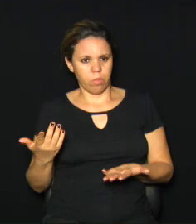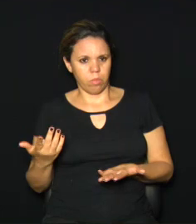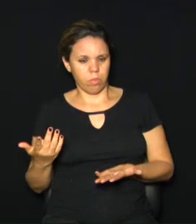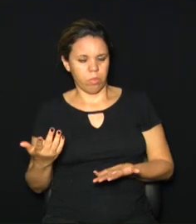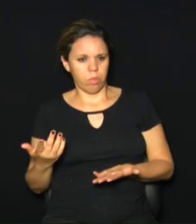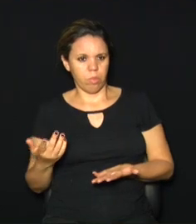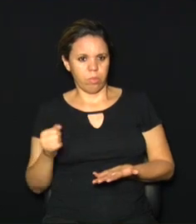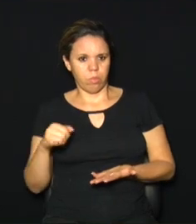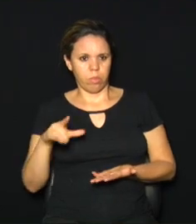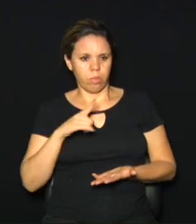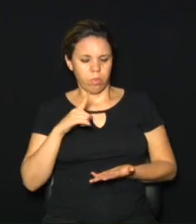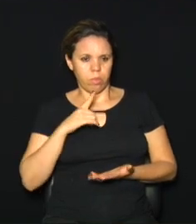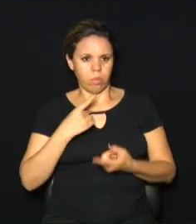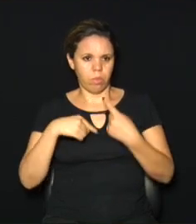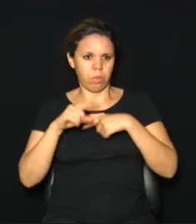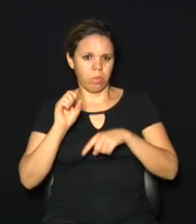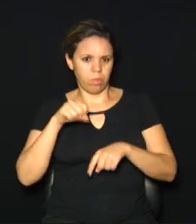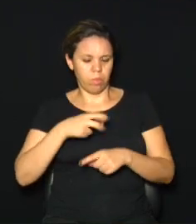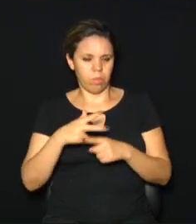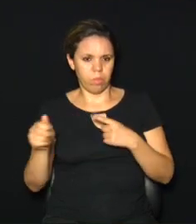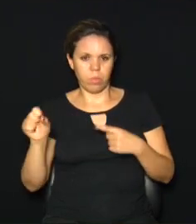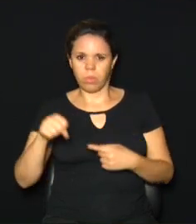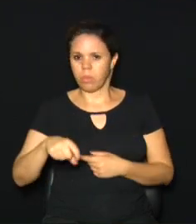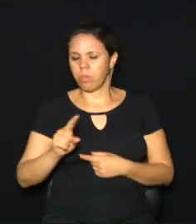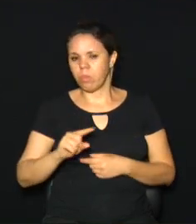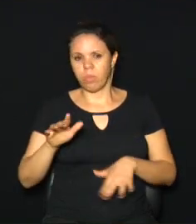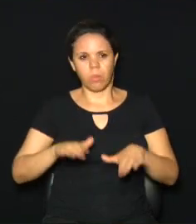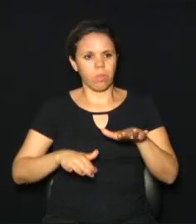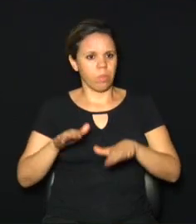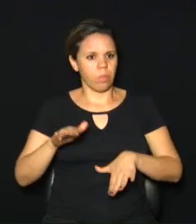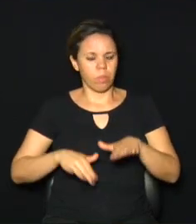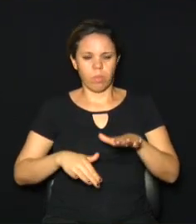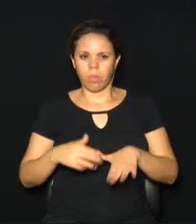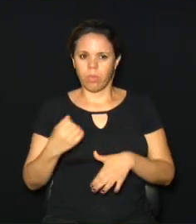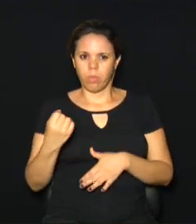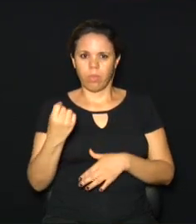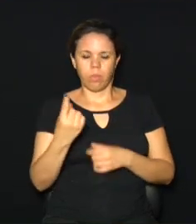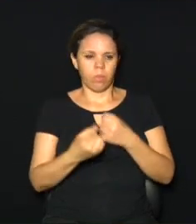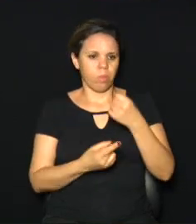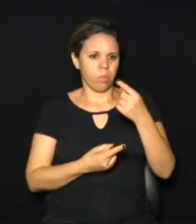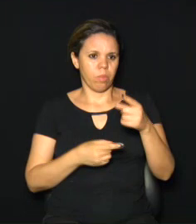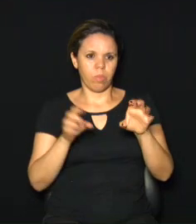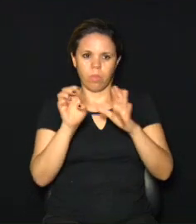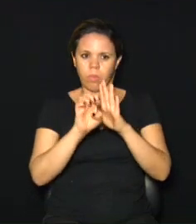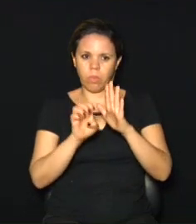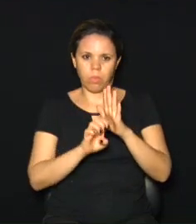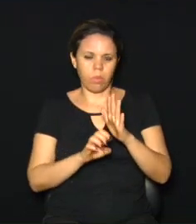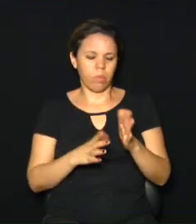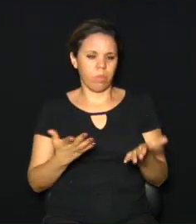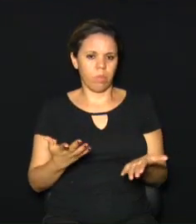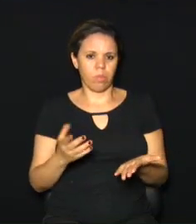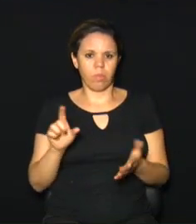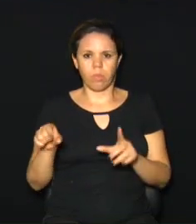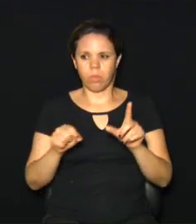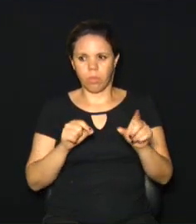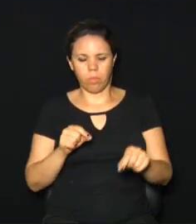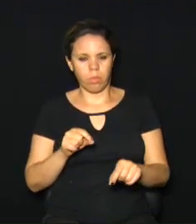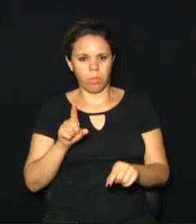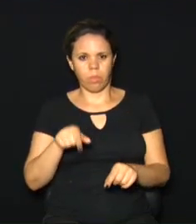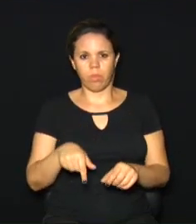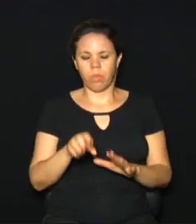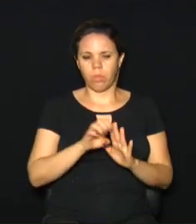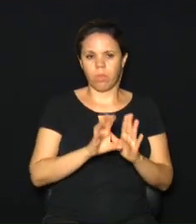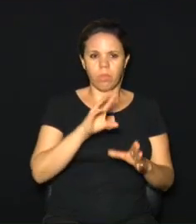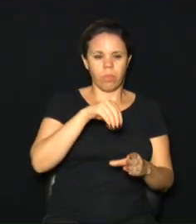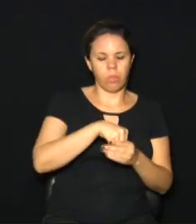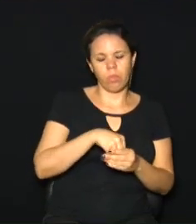se vai ter êxito ou não, vai depender de aspectos peculiares de cada estatuto, se é seletista, se é estatutário, quais